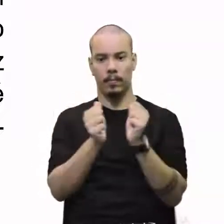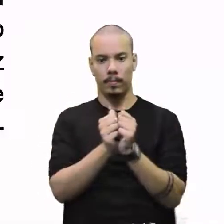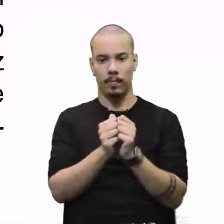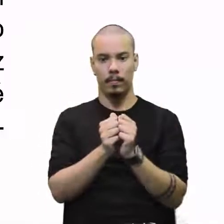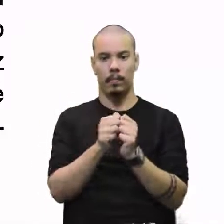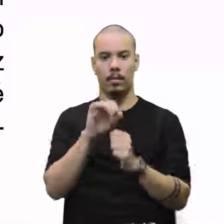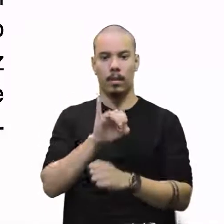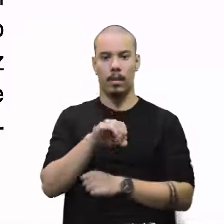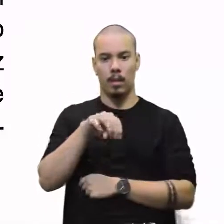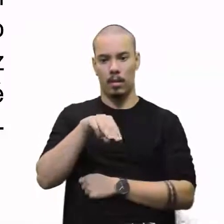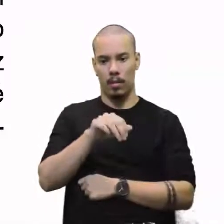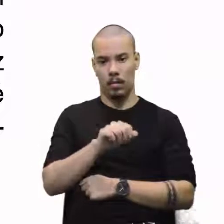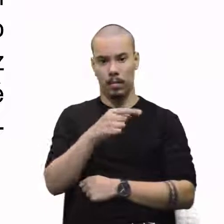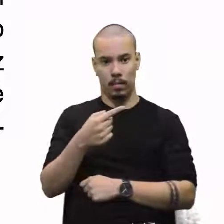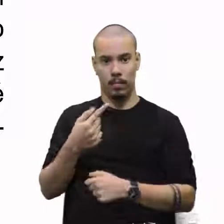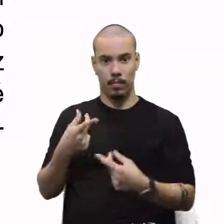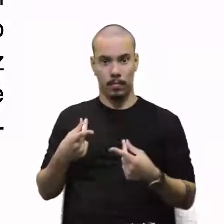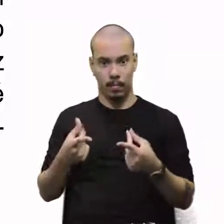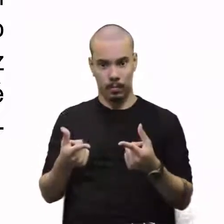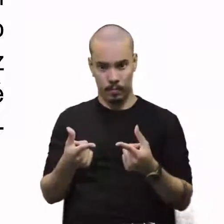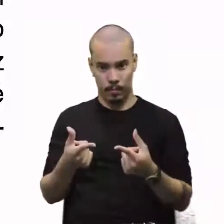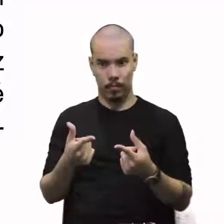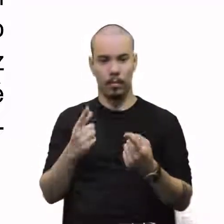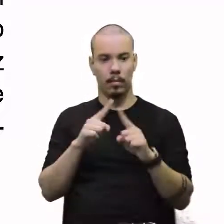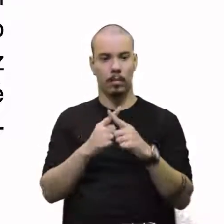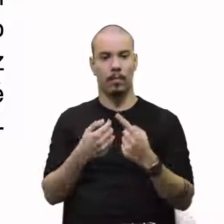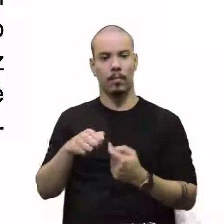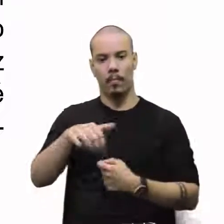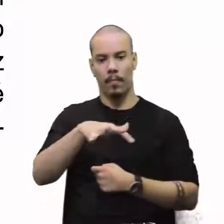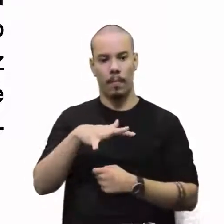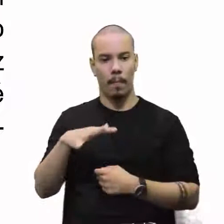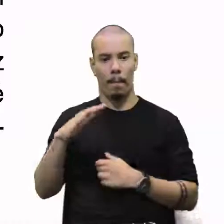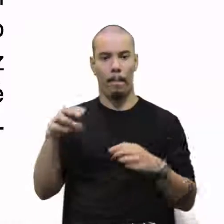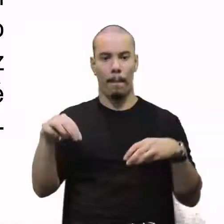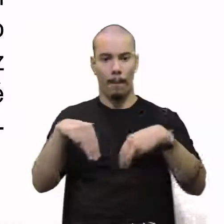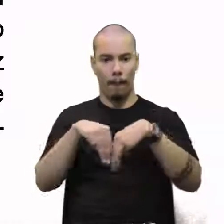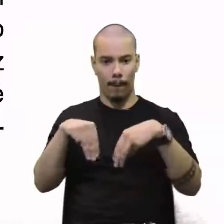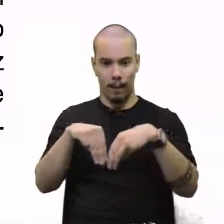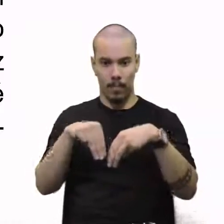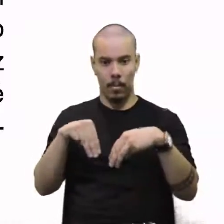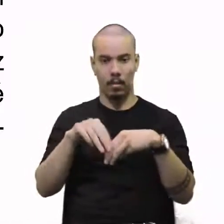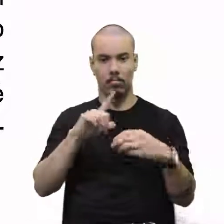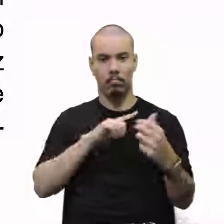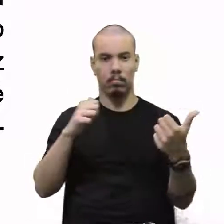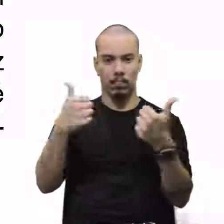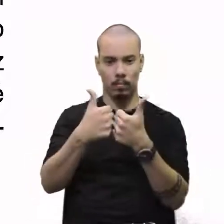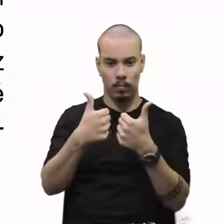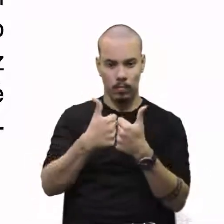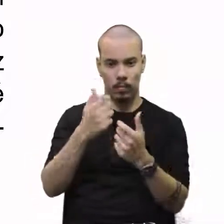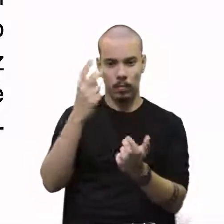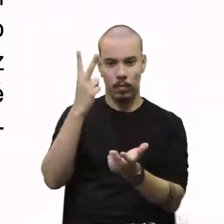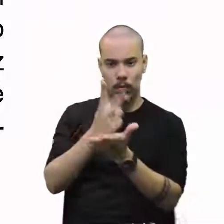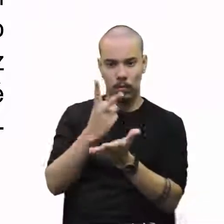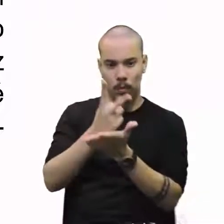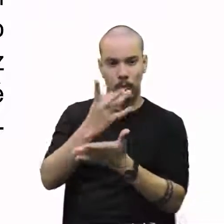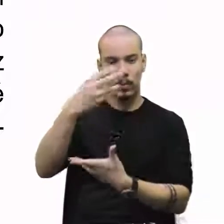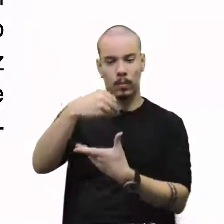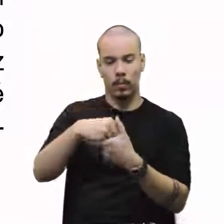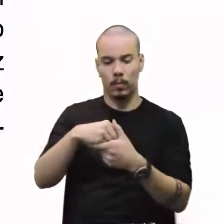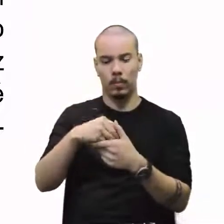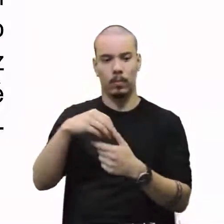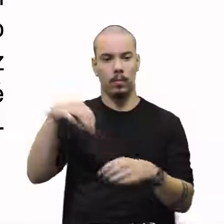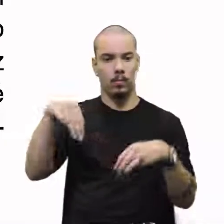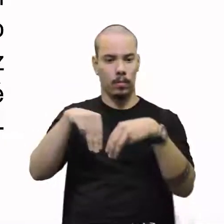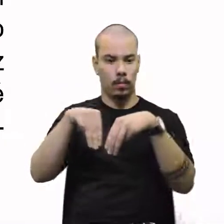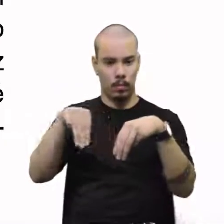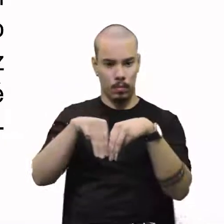torno de um ímã permanente. O campo magnético do ímã induz o ordenamento dos polos magnéticos